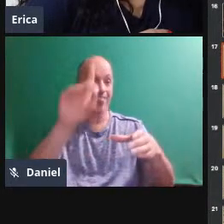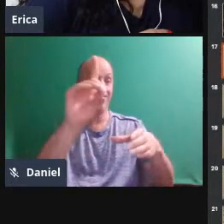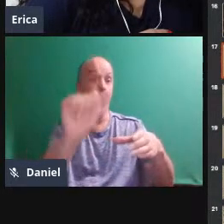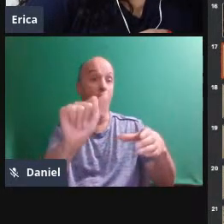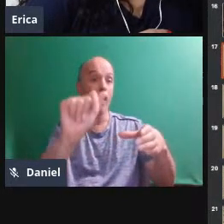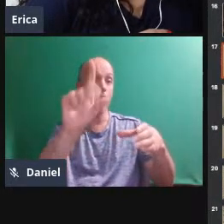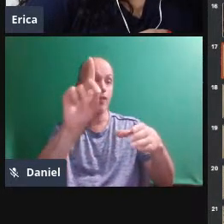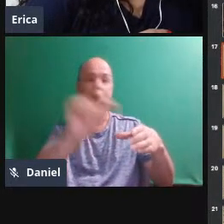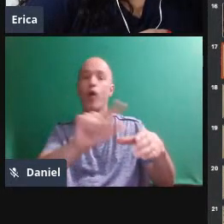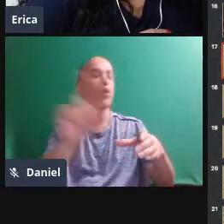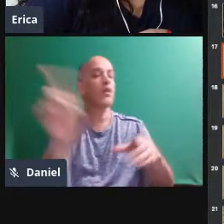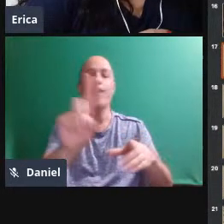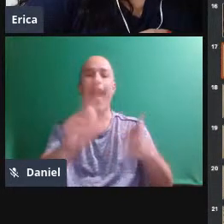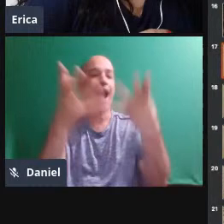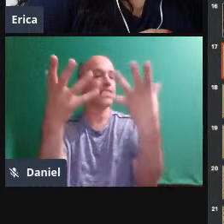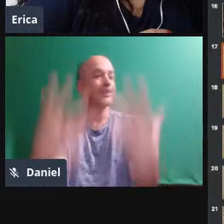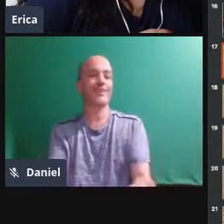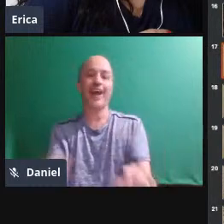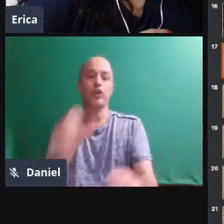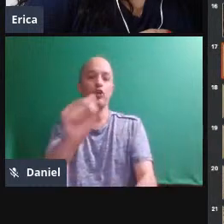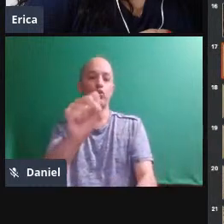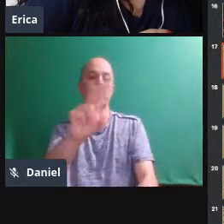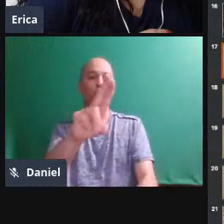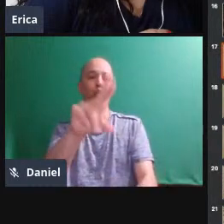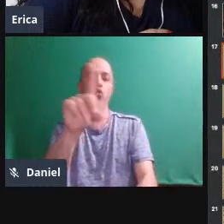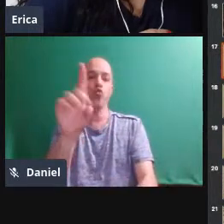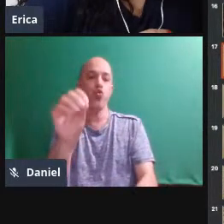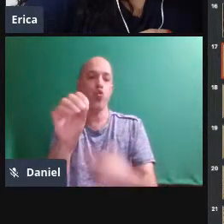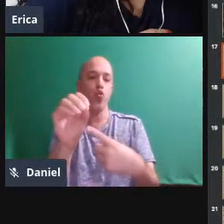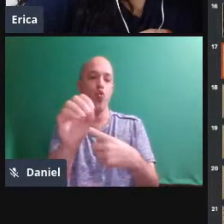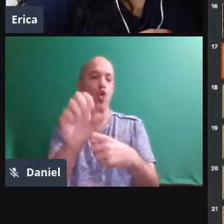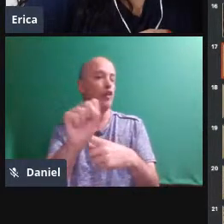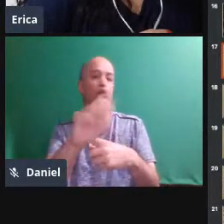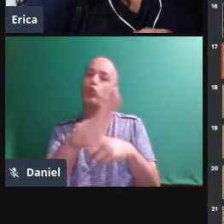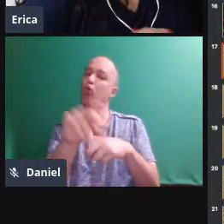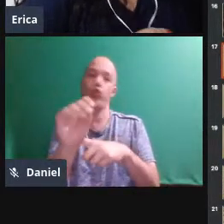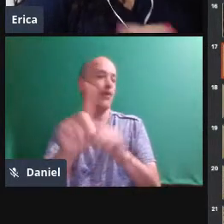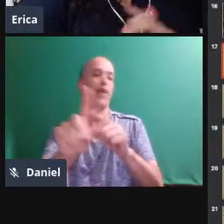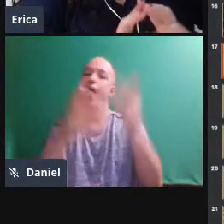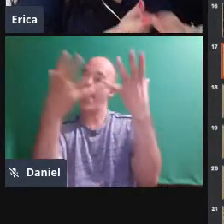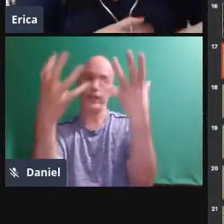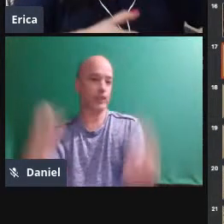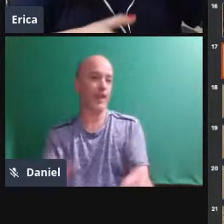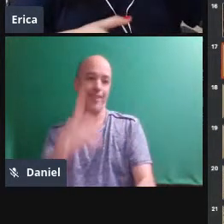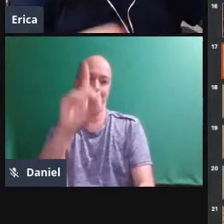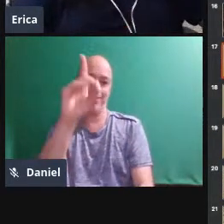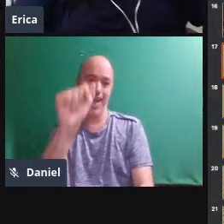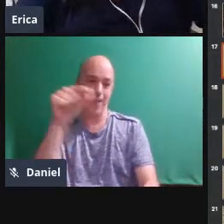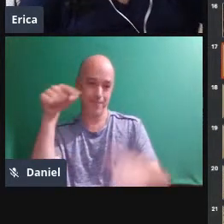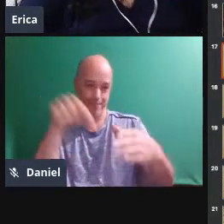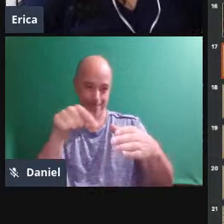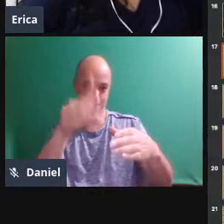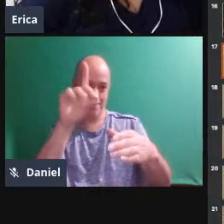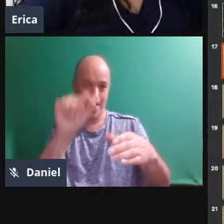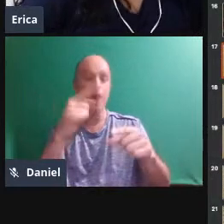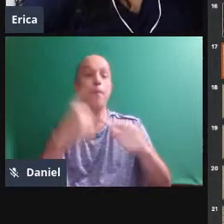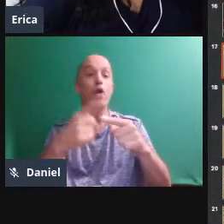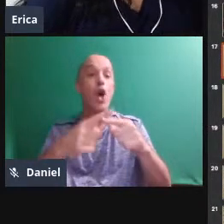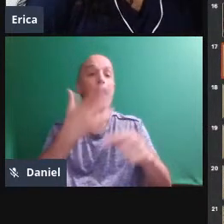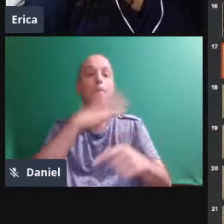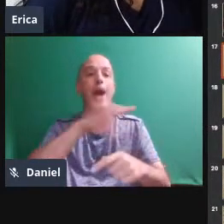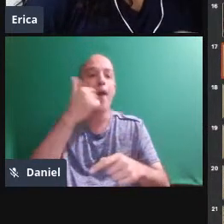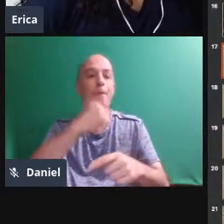Em São Paulo. É uma comunidade, então, específica para deficientes